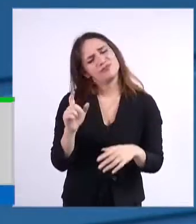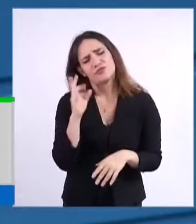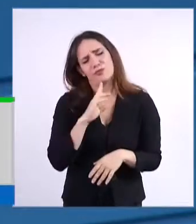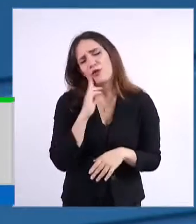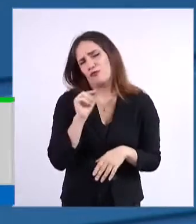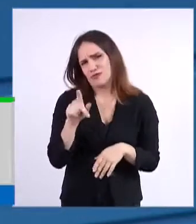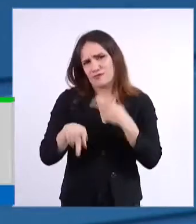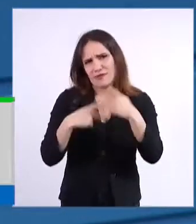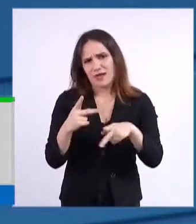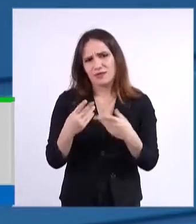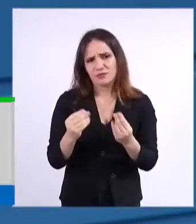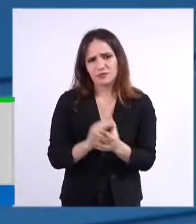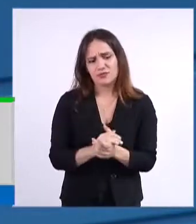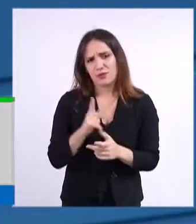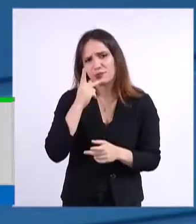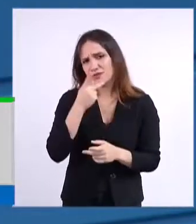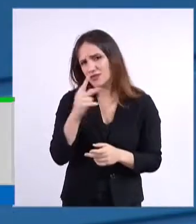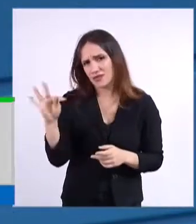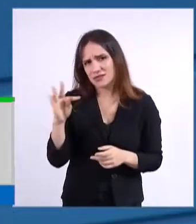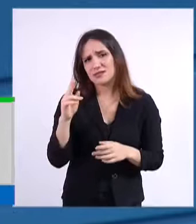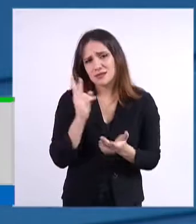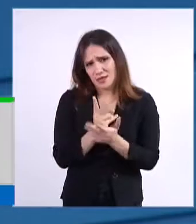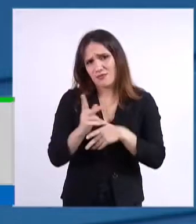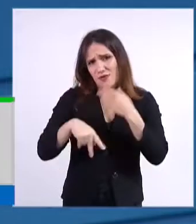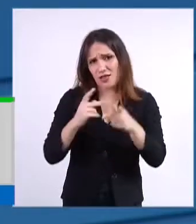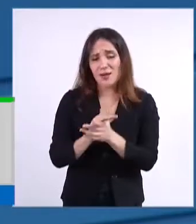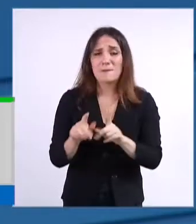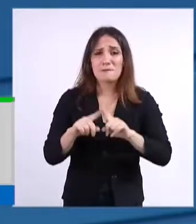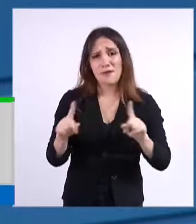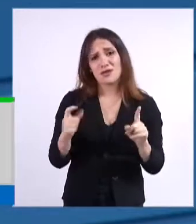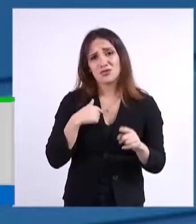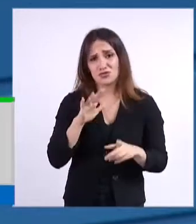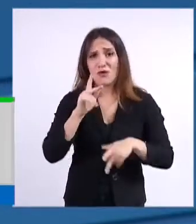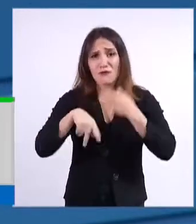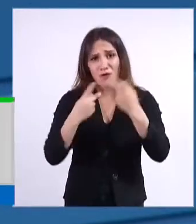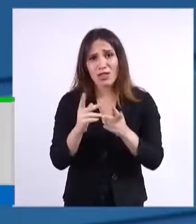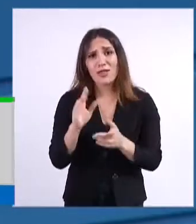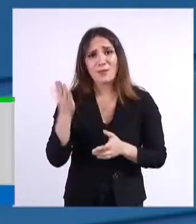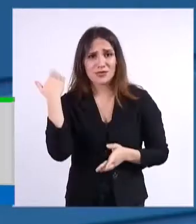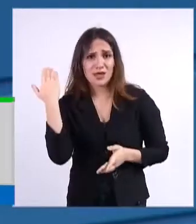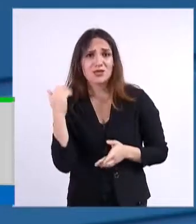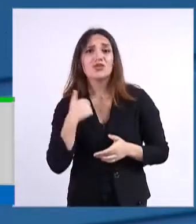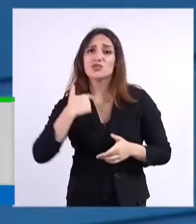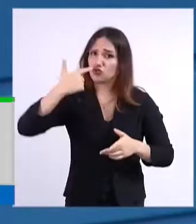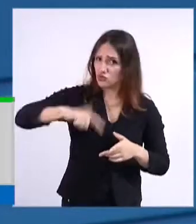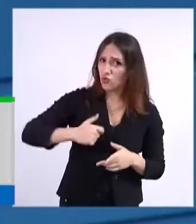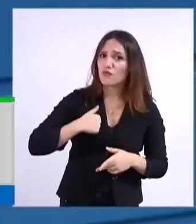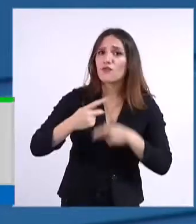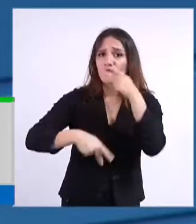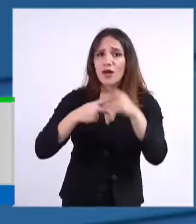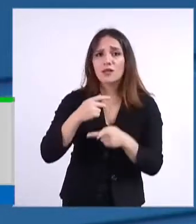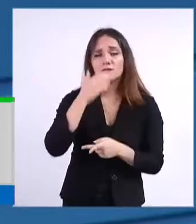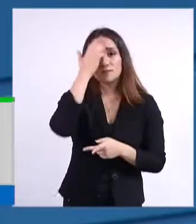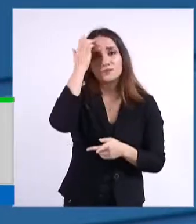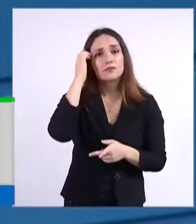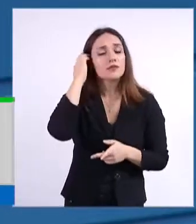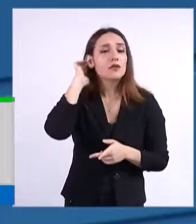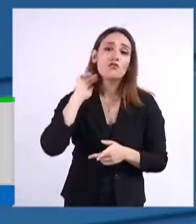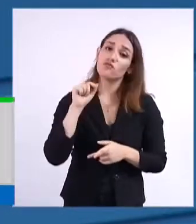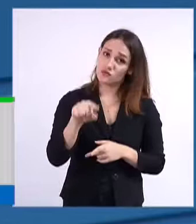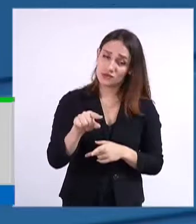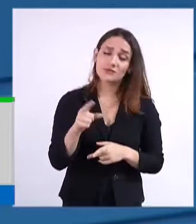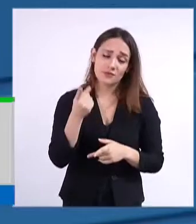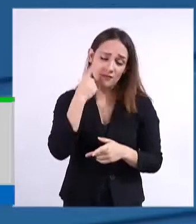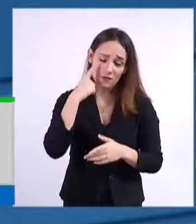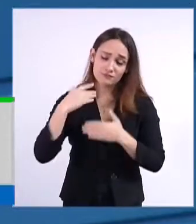costume do Partido dos Trabalhadores, mas, como eu disse aqui anteriormente, e volto a repetir, Vossa Excelência vai